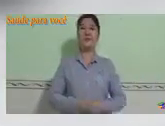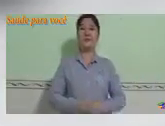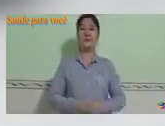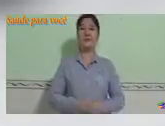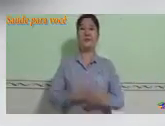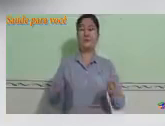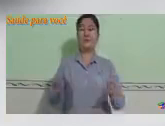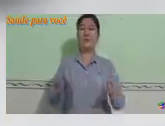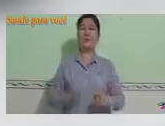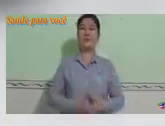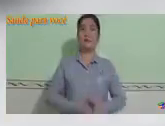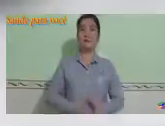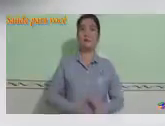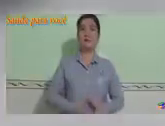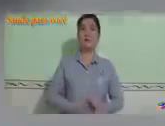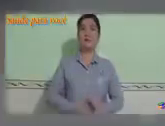peitoral.